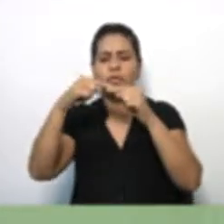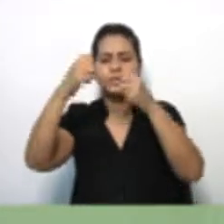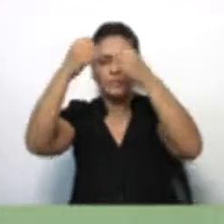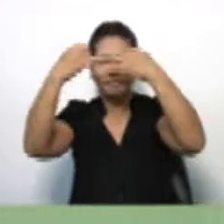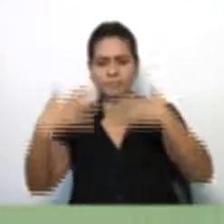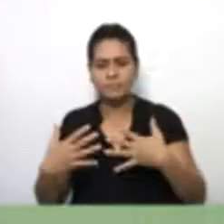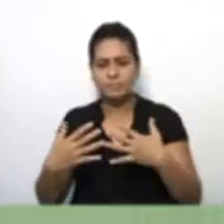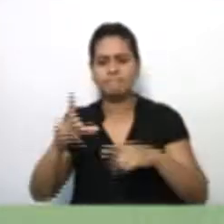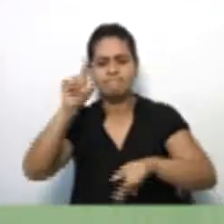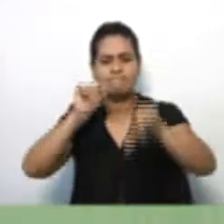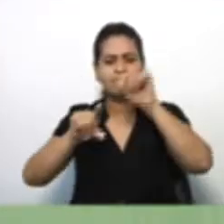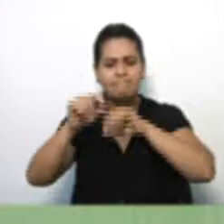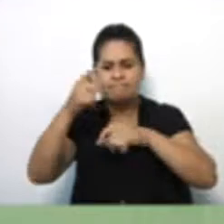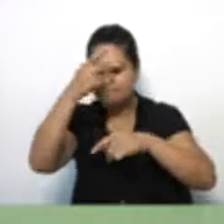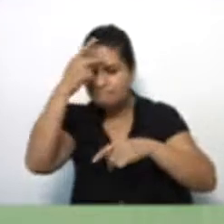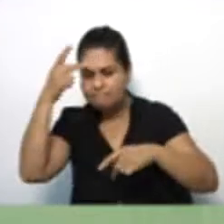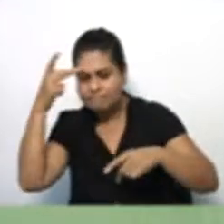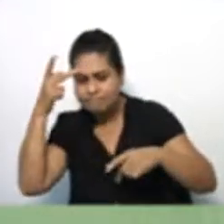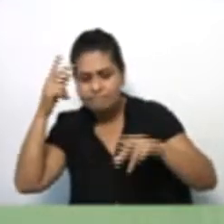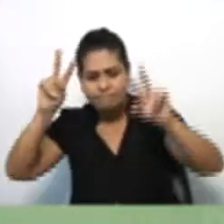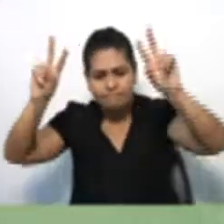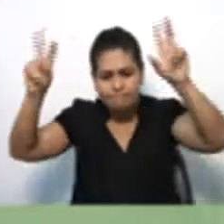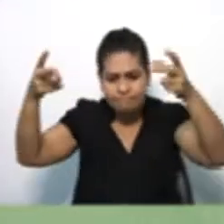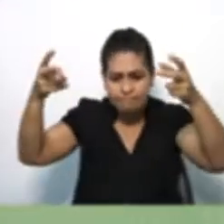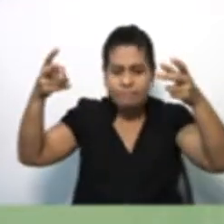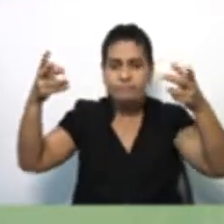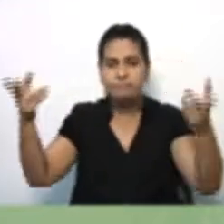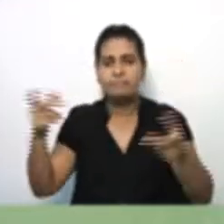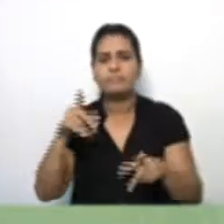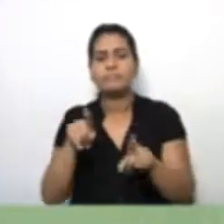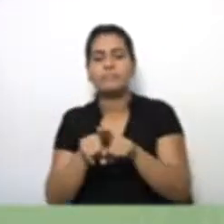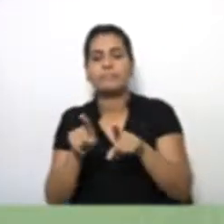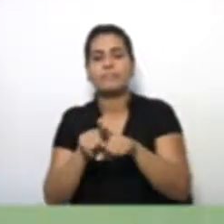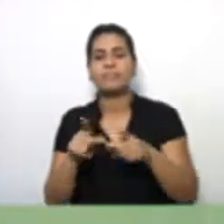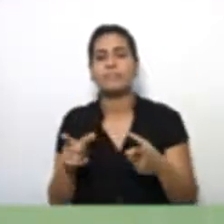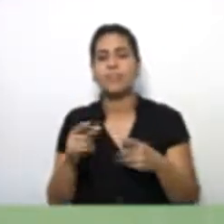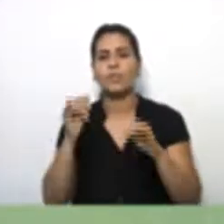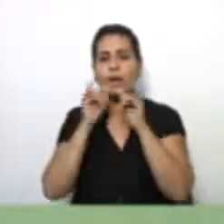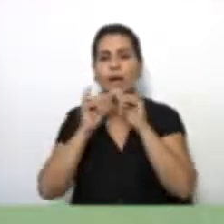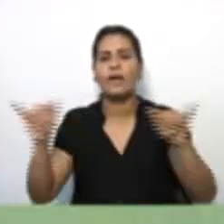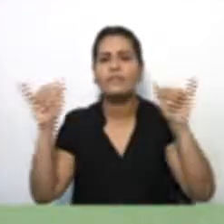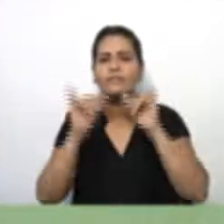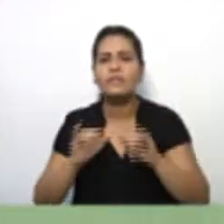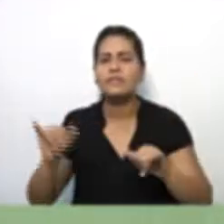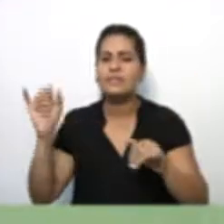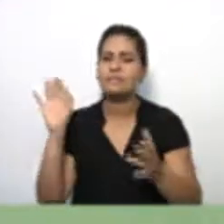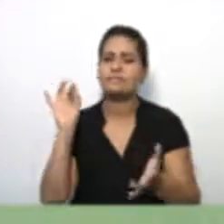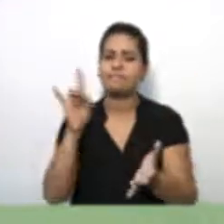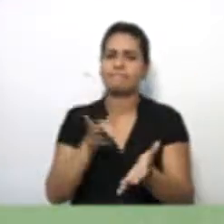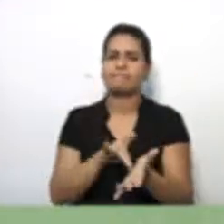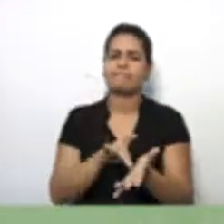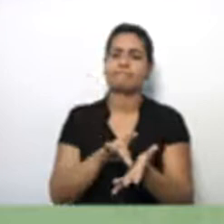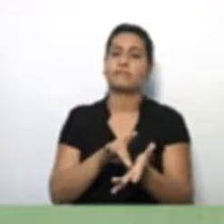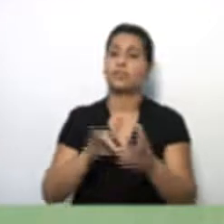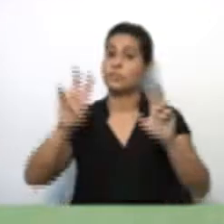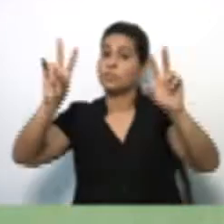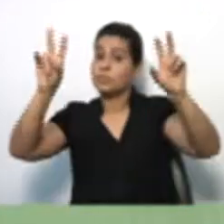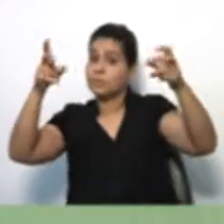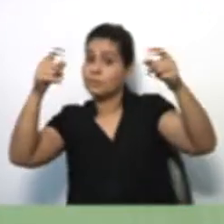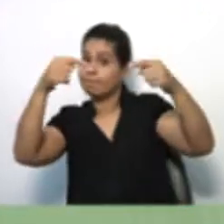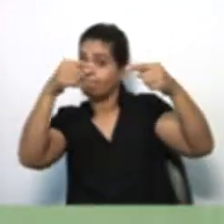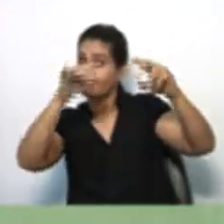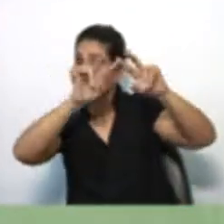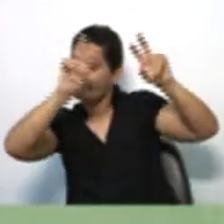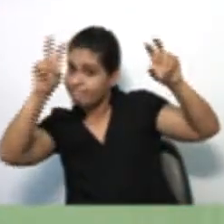caracterizar elementos específicos sobre determinado assunto e proporcionar o quê? Informações mais coerentes sobre o mesmo. O mesmo o